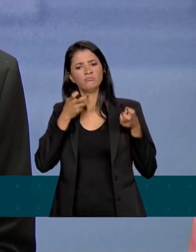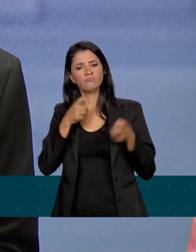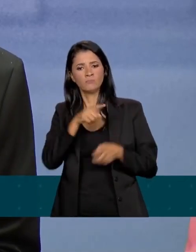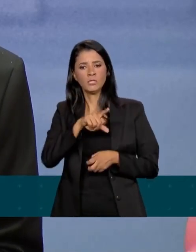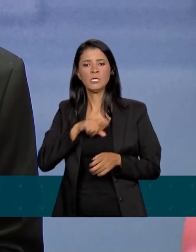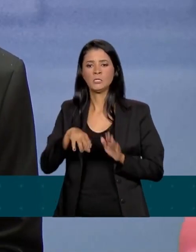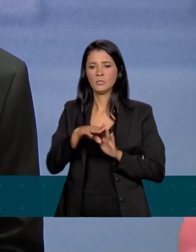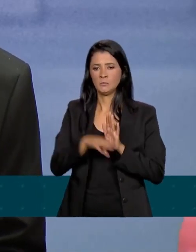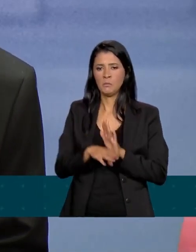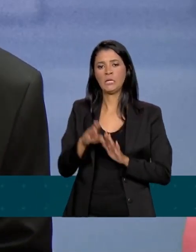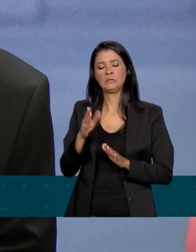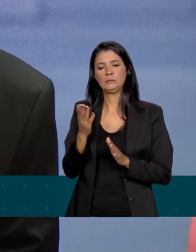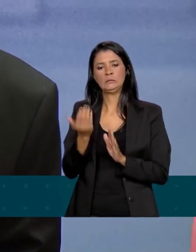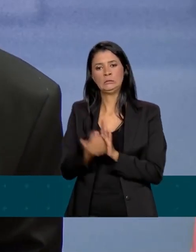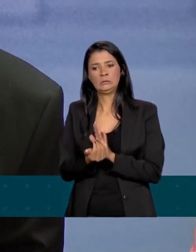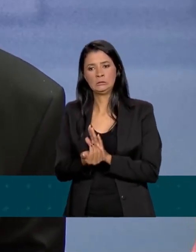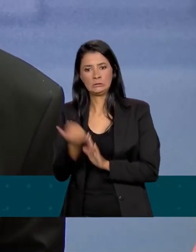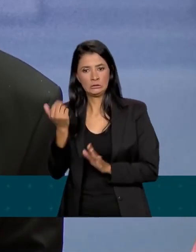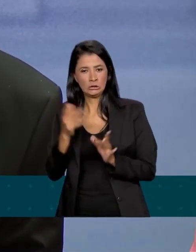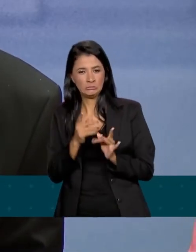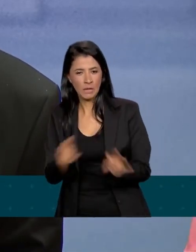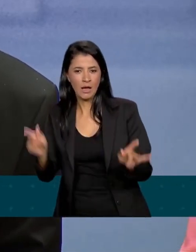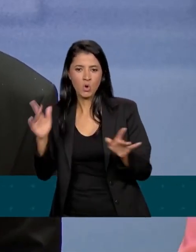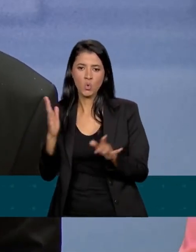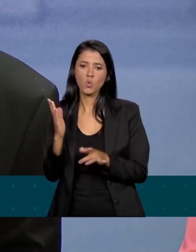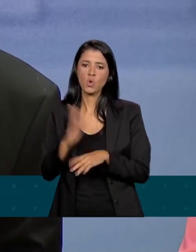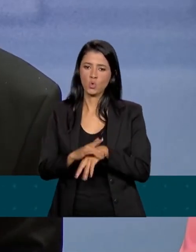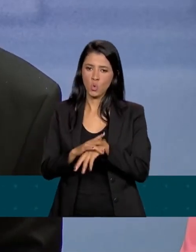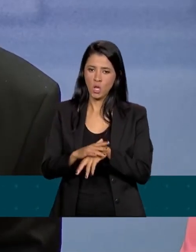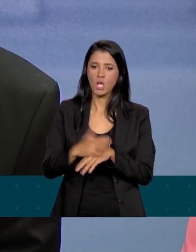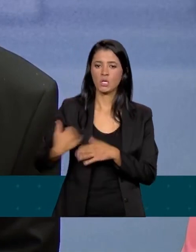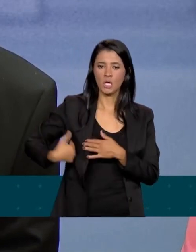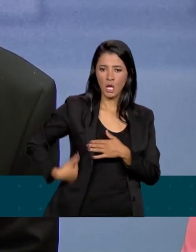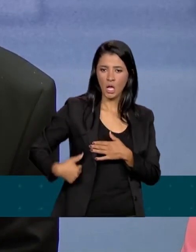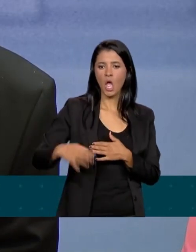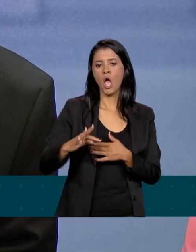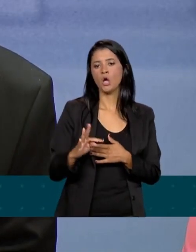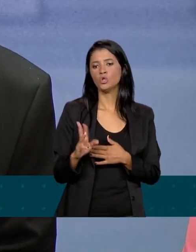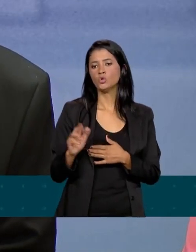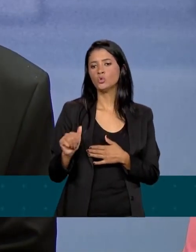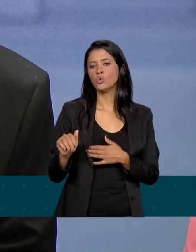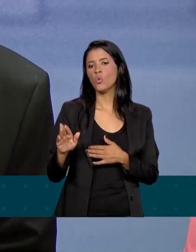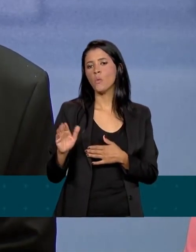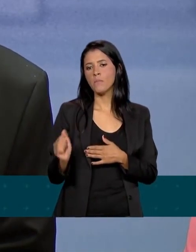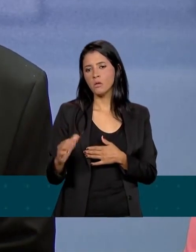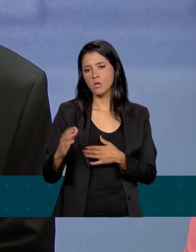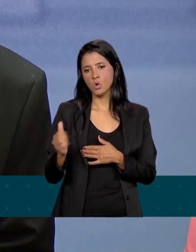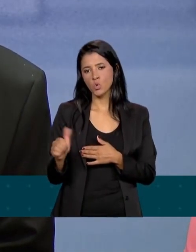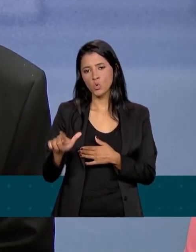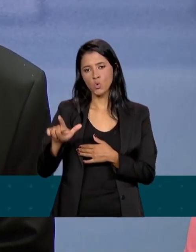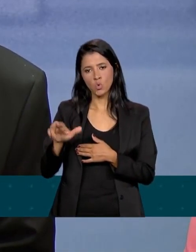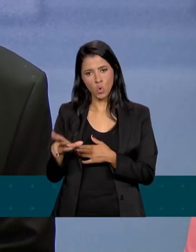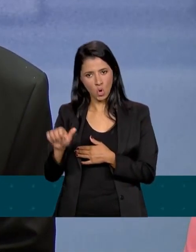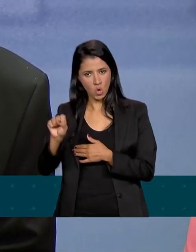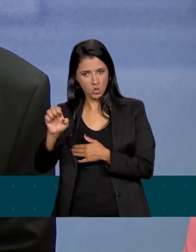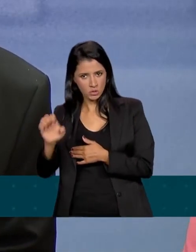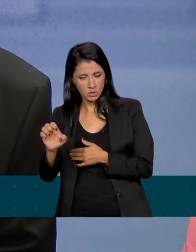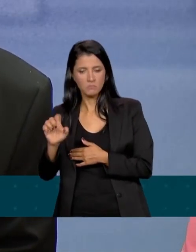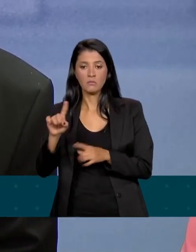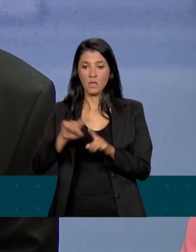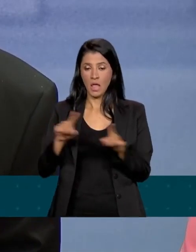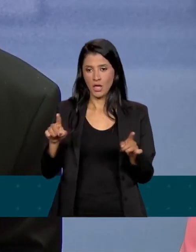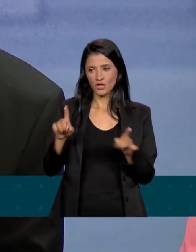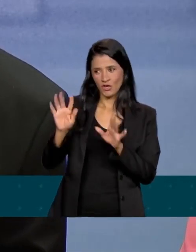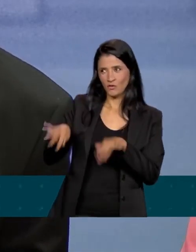de eliminação da tuberculose. E o mais, acho que já falamos aqui, mas eu fico, para